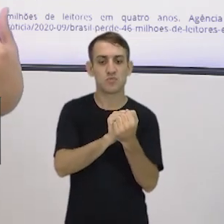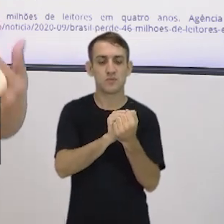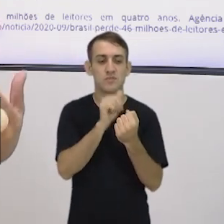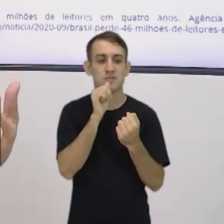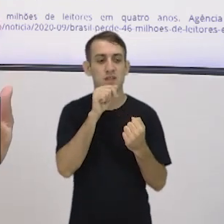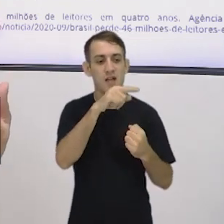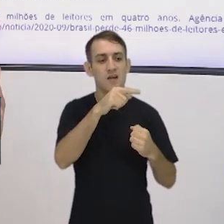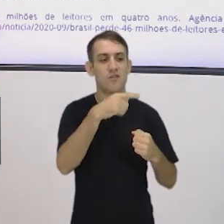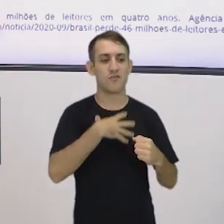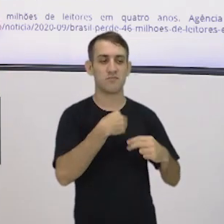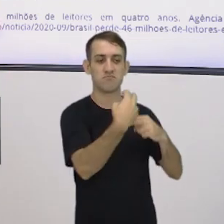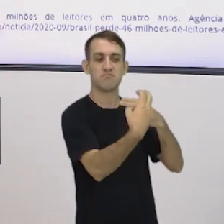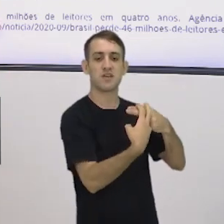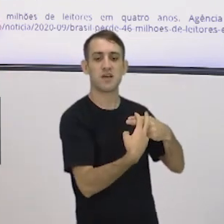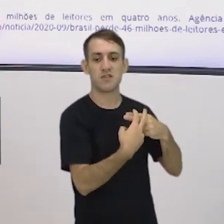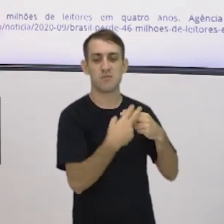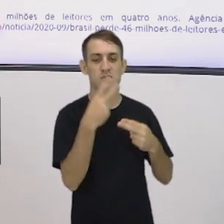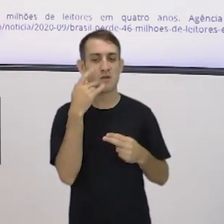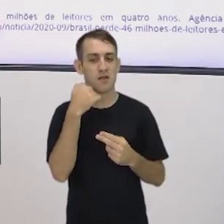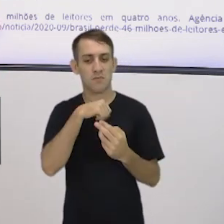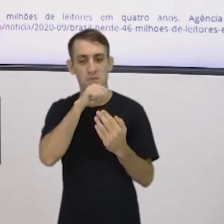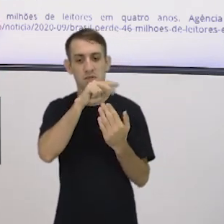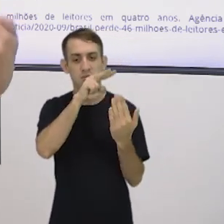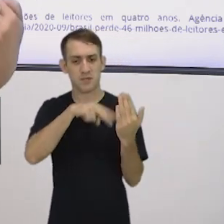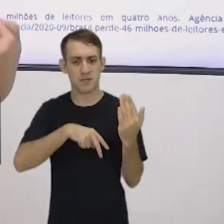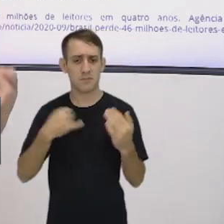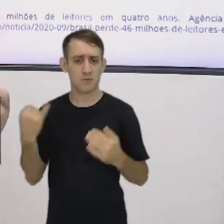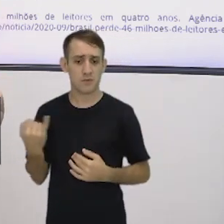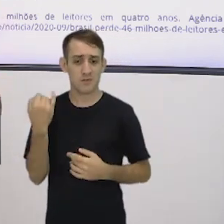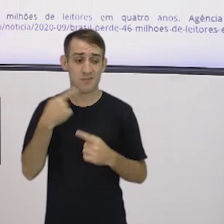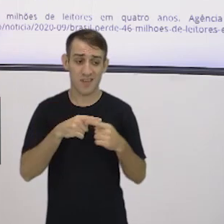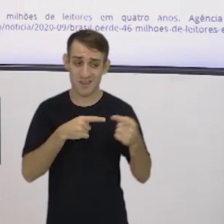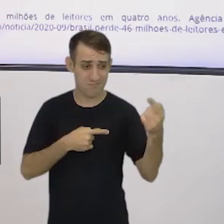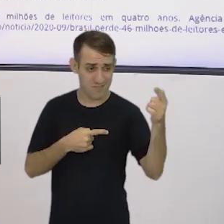seu filho também, e isso é importante. Já que ele não